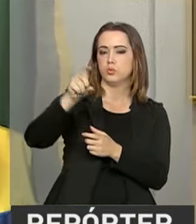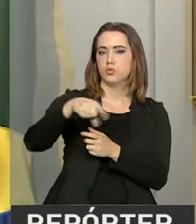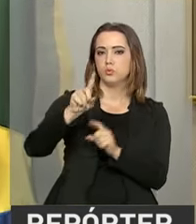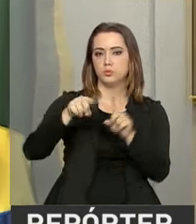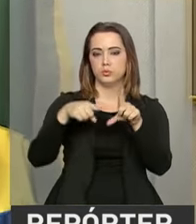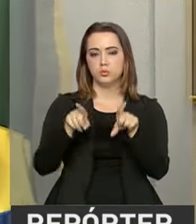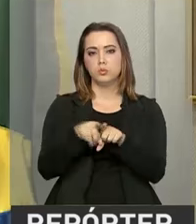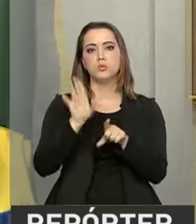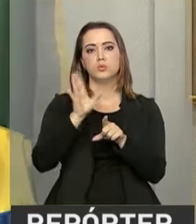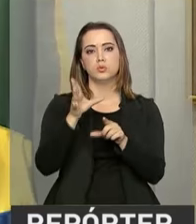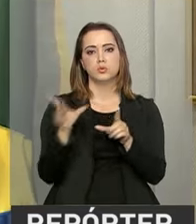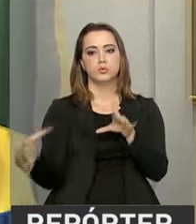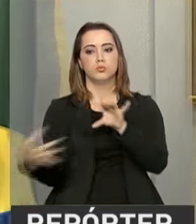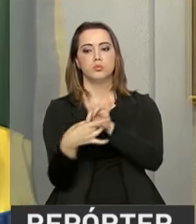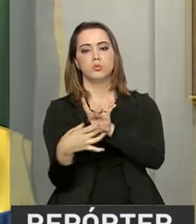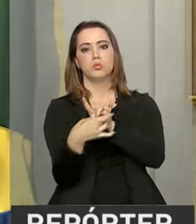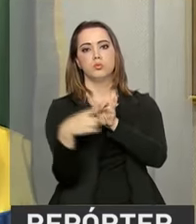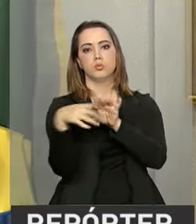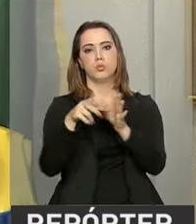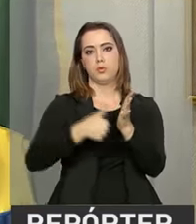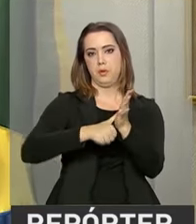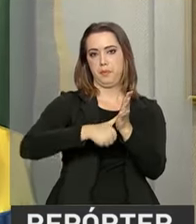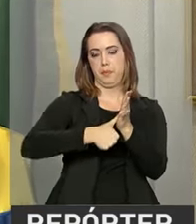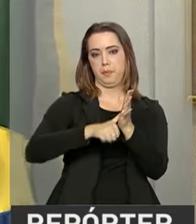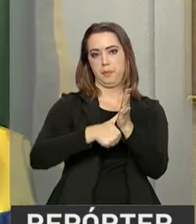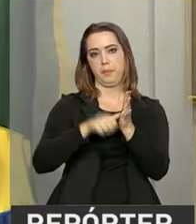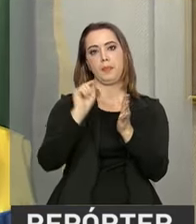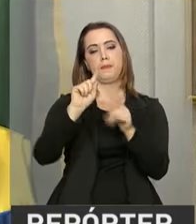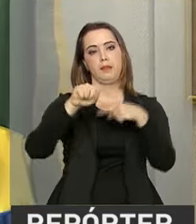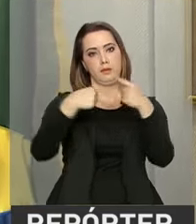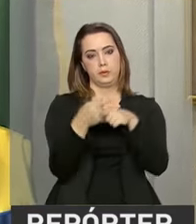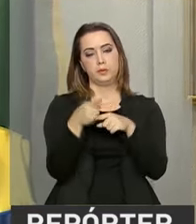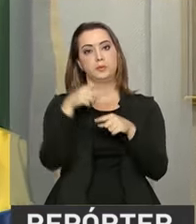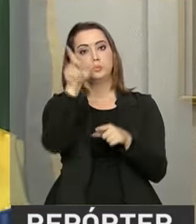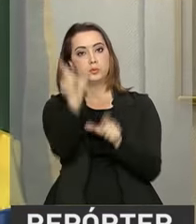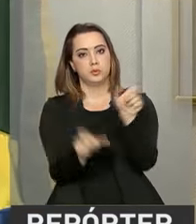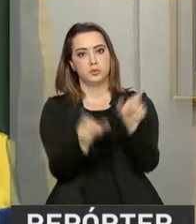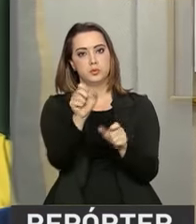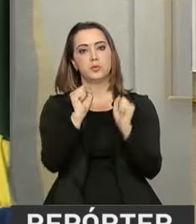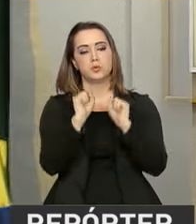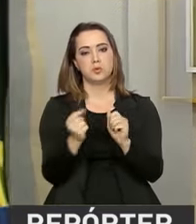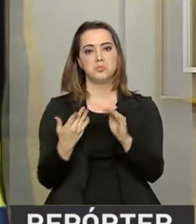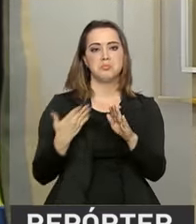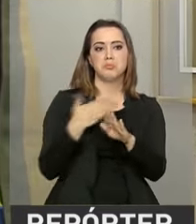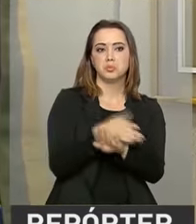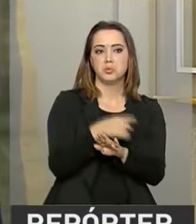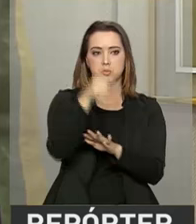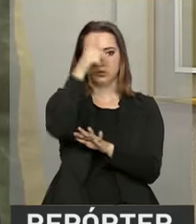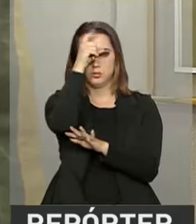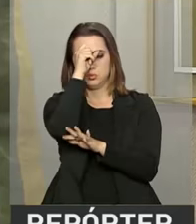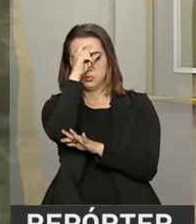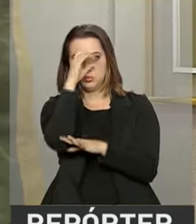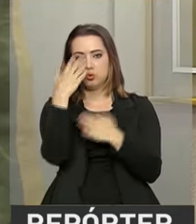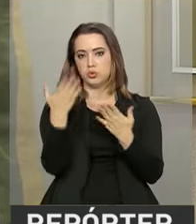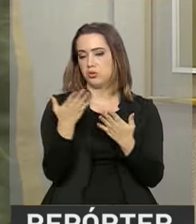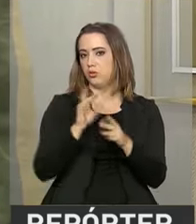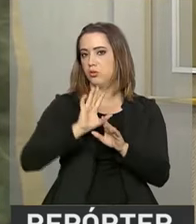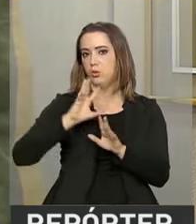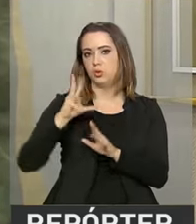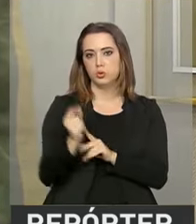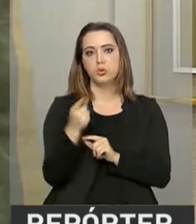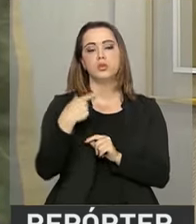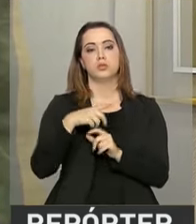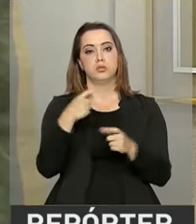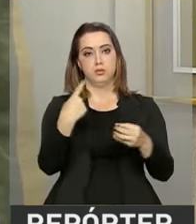de de biometria e com isso as pessoas poderem se identificar nos postos de saúde de nas cidades que já